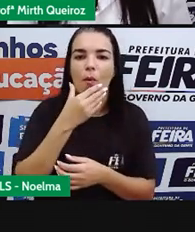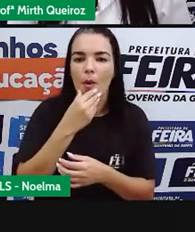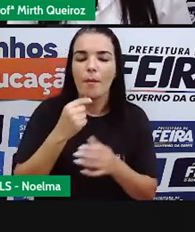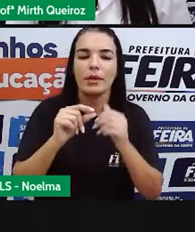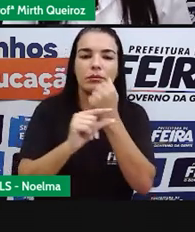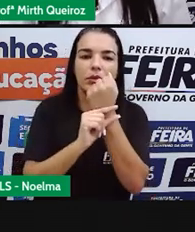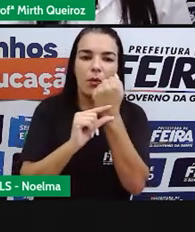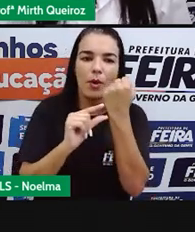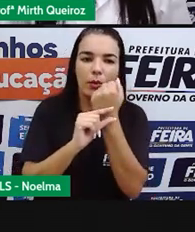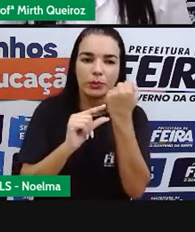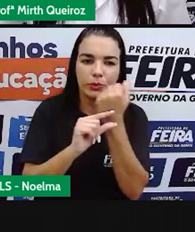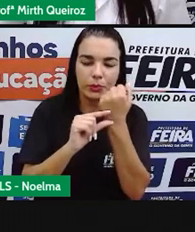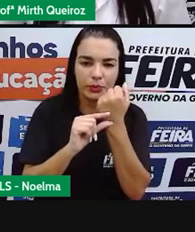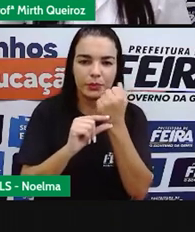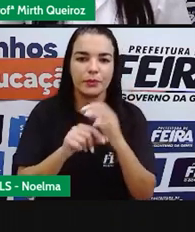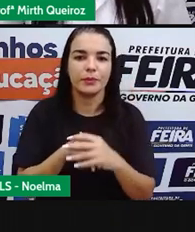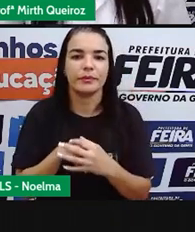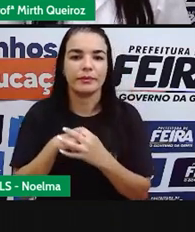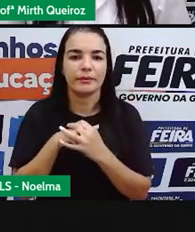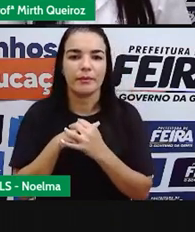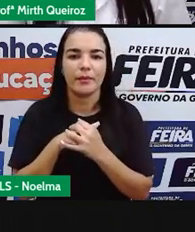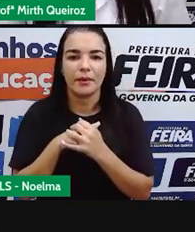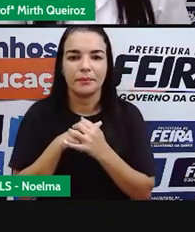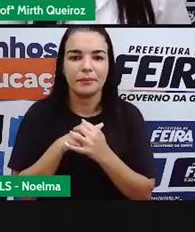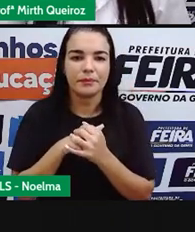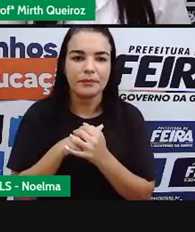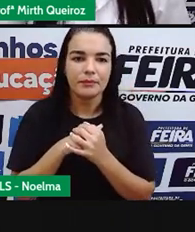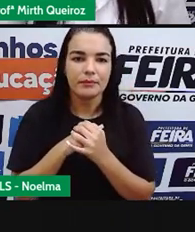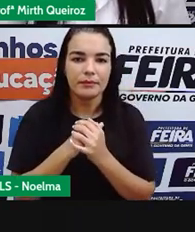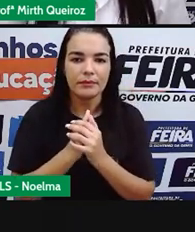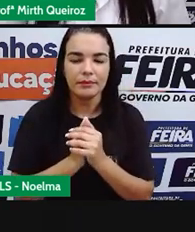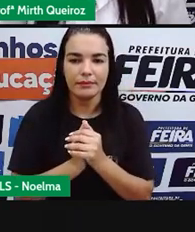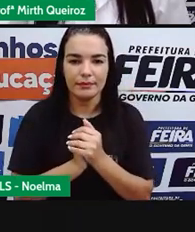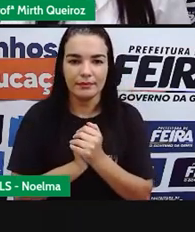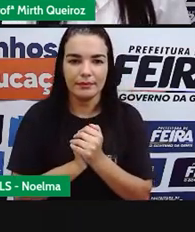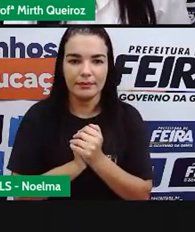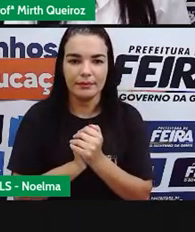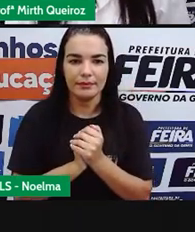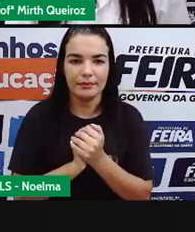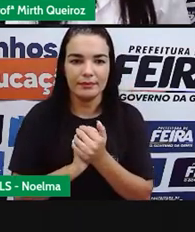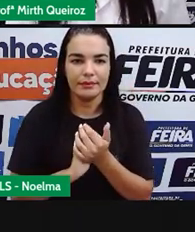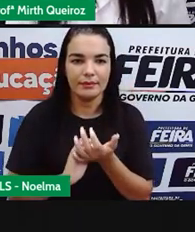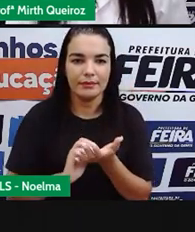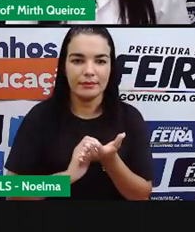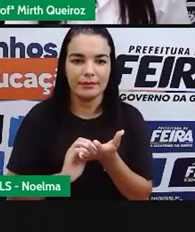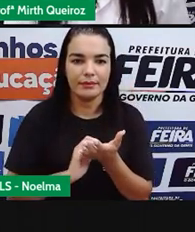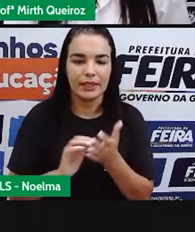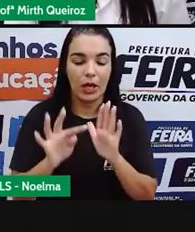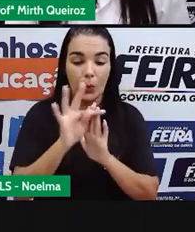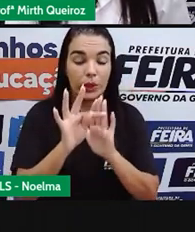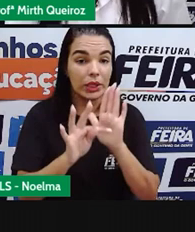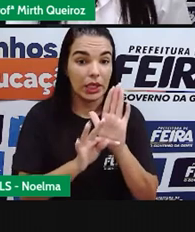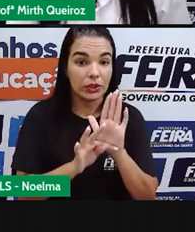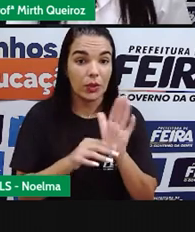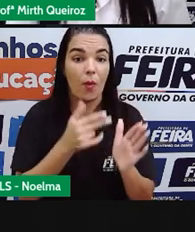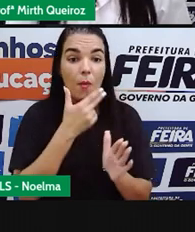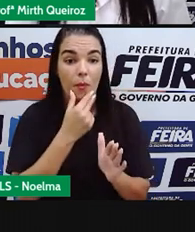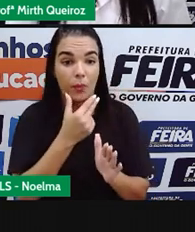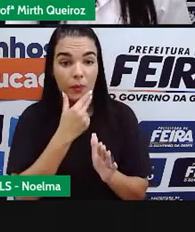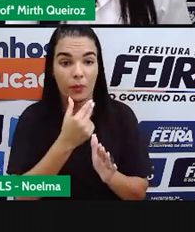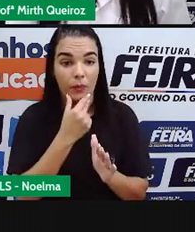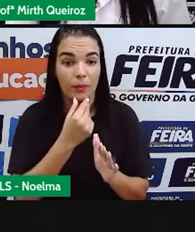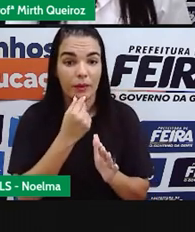Contando Histórias, São Paulo, Scarlett, 2014, página 36 a 39. Um texto aí